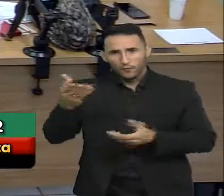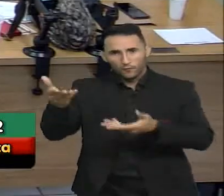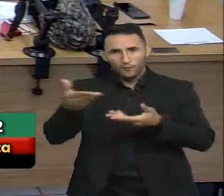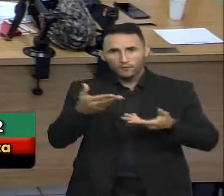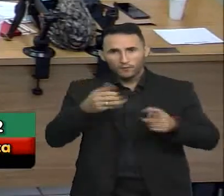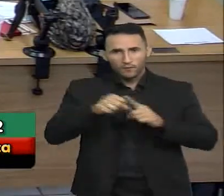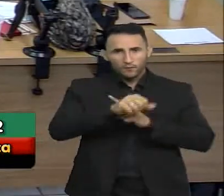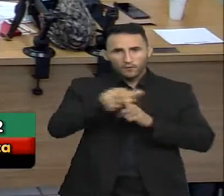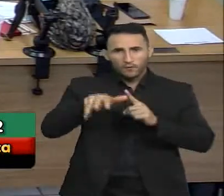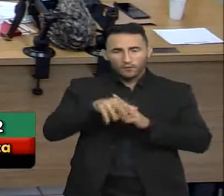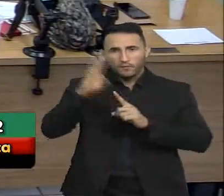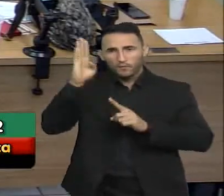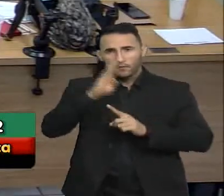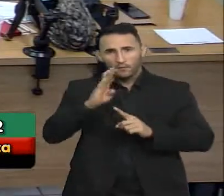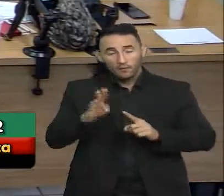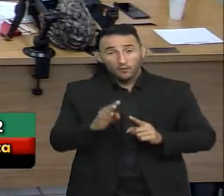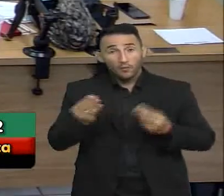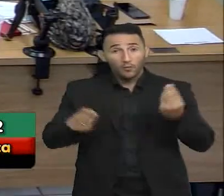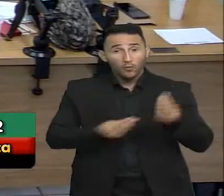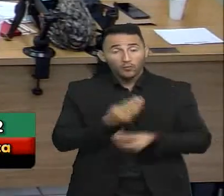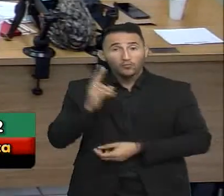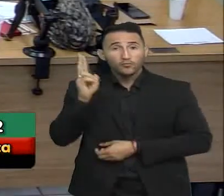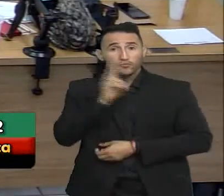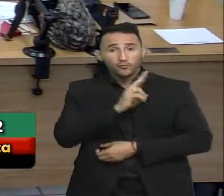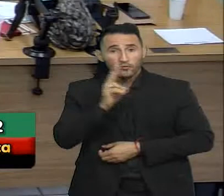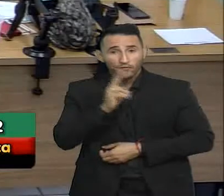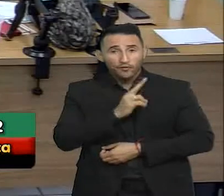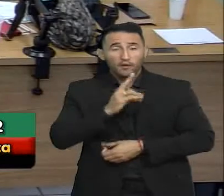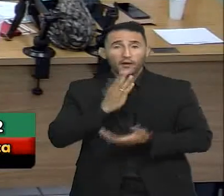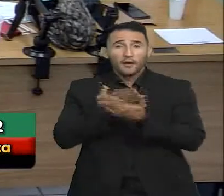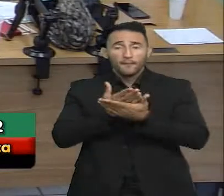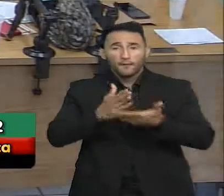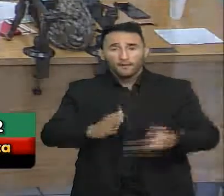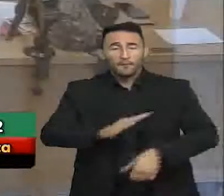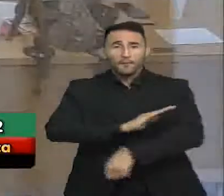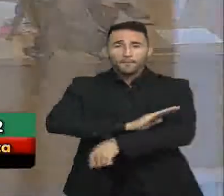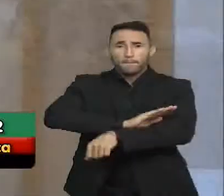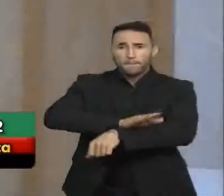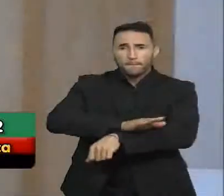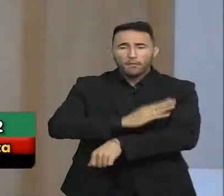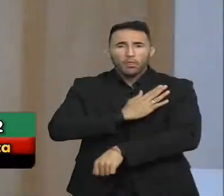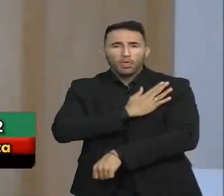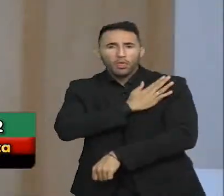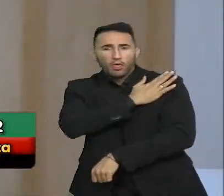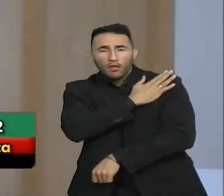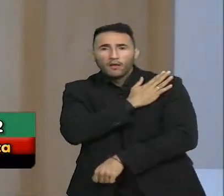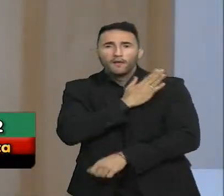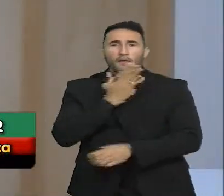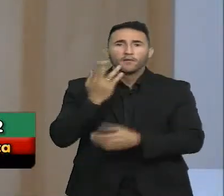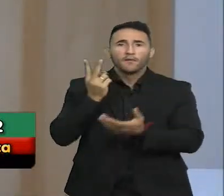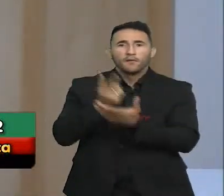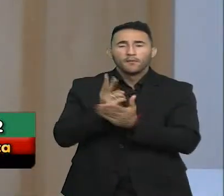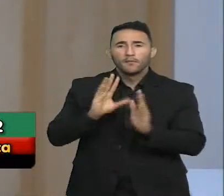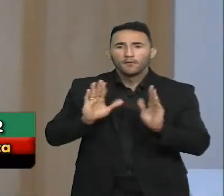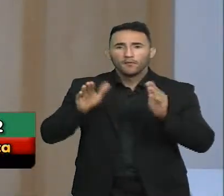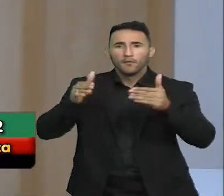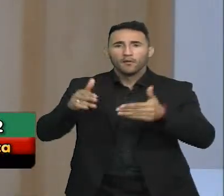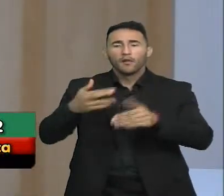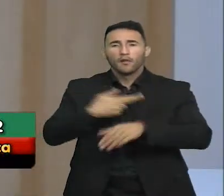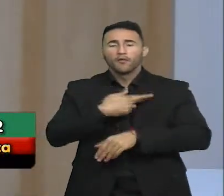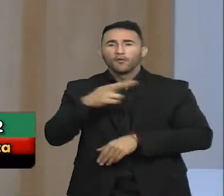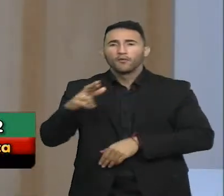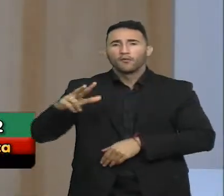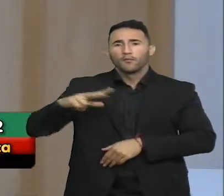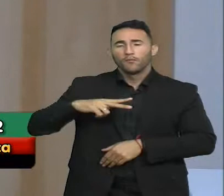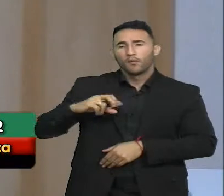refletir sobre a urgência do combate a toda forma de preconceito que resulte em ataques às liberdades individuais e em